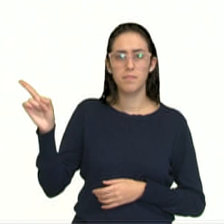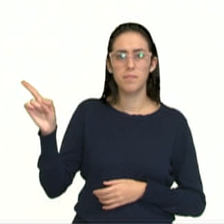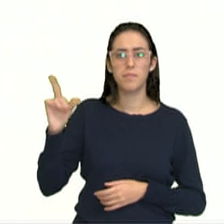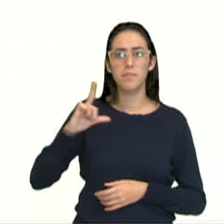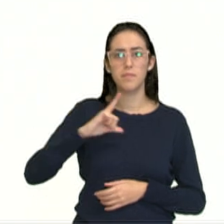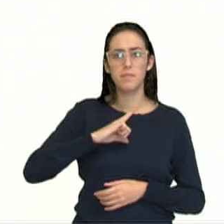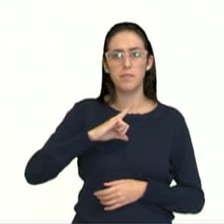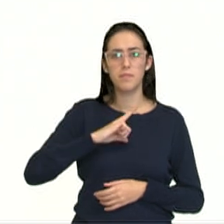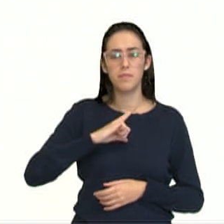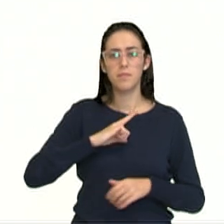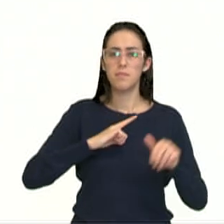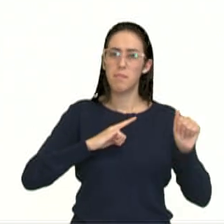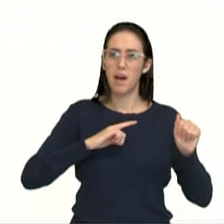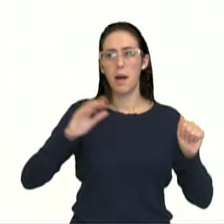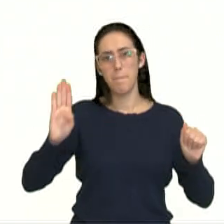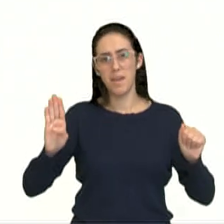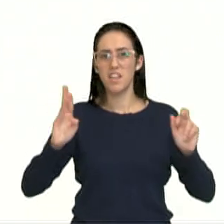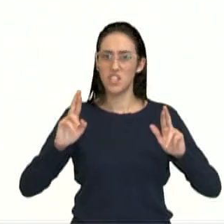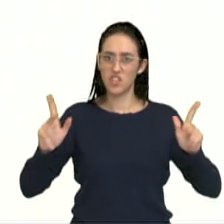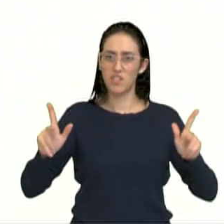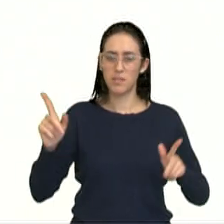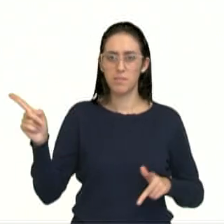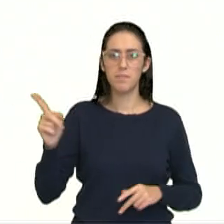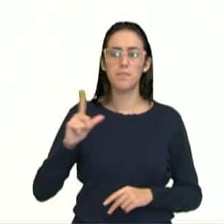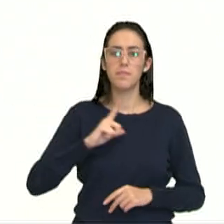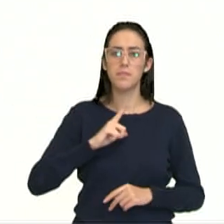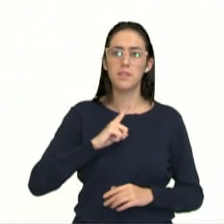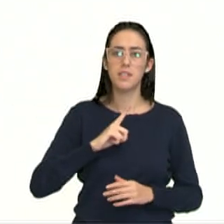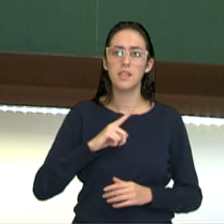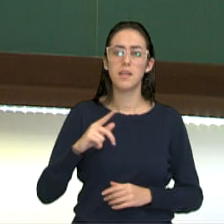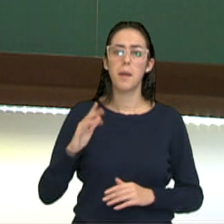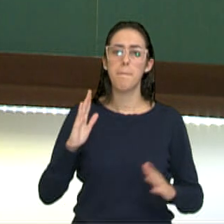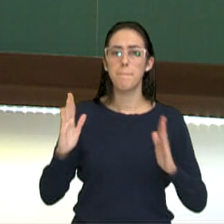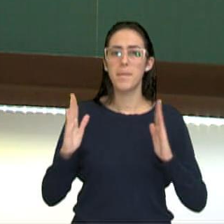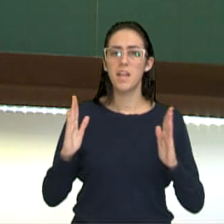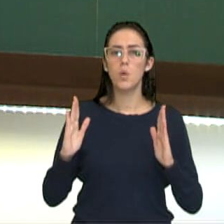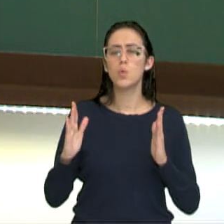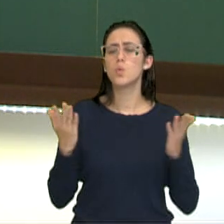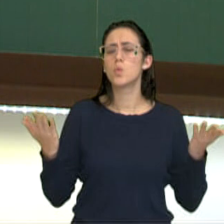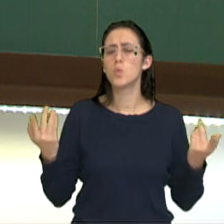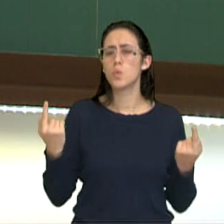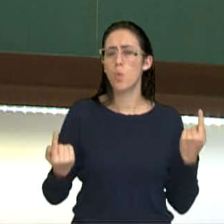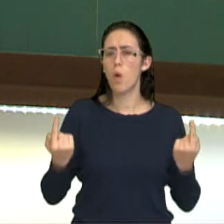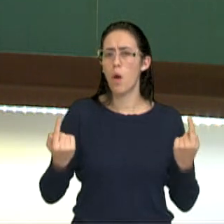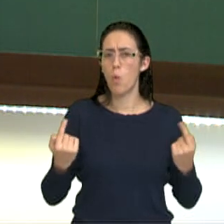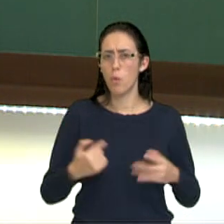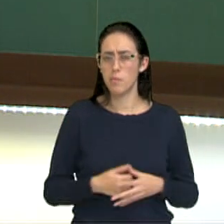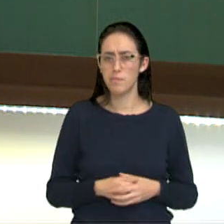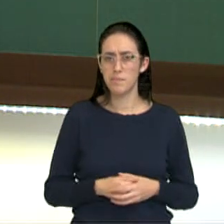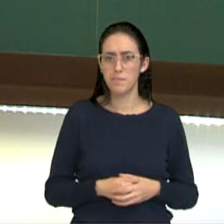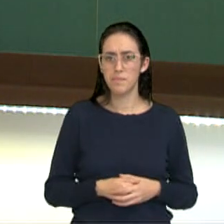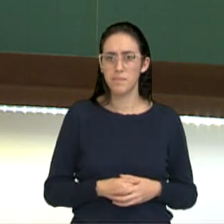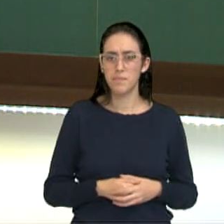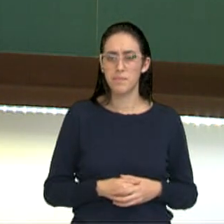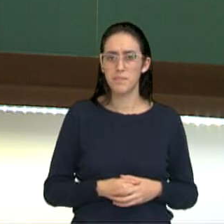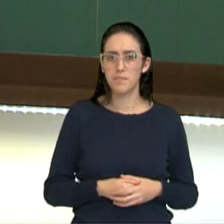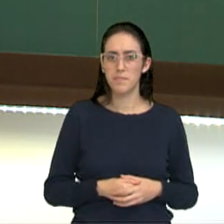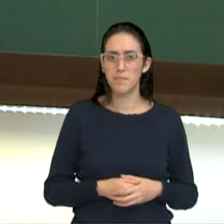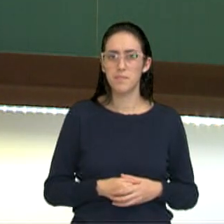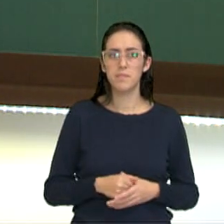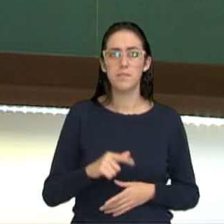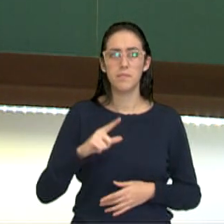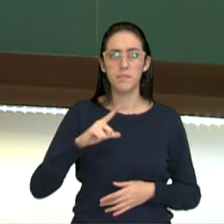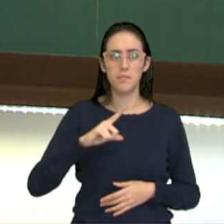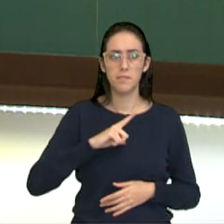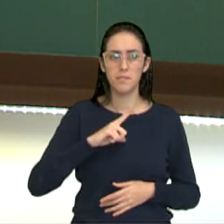em relação à letra A, né? Os períodos eu tenho. Qual o período que eu achei? Entre